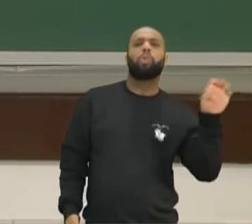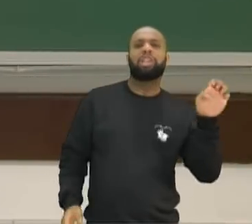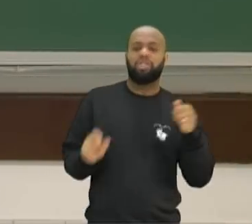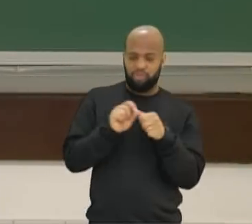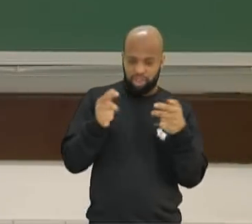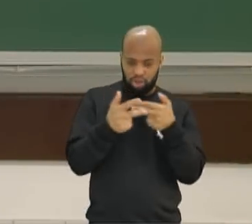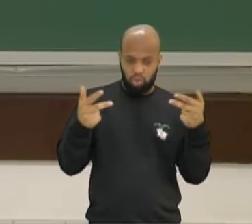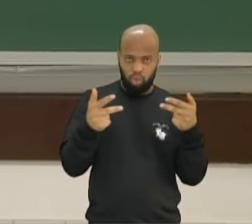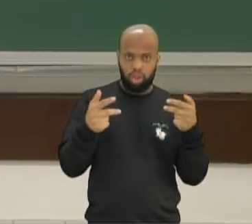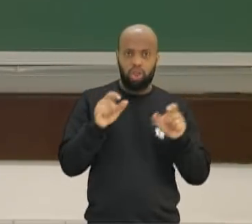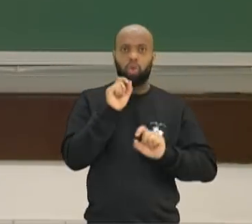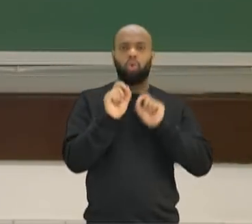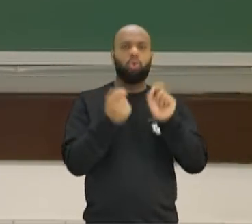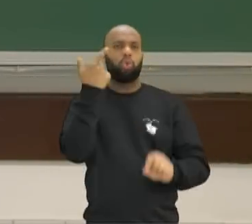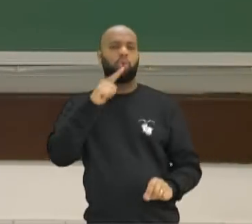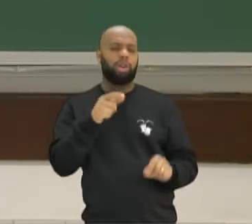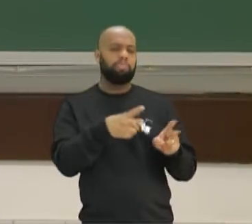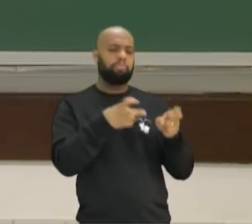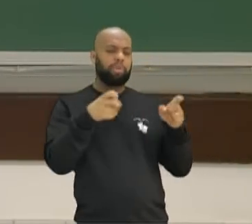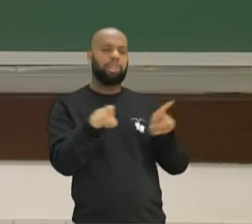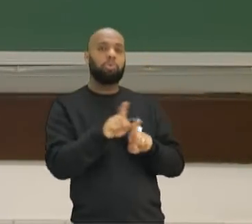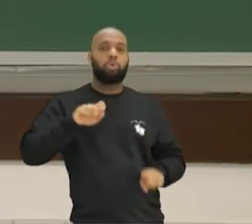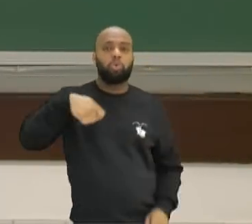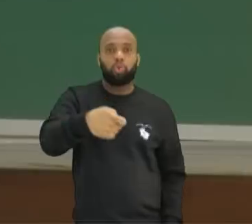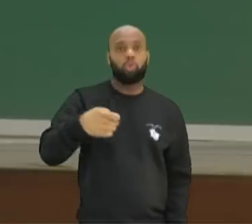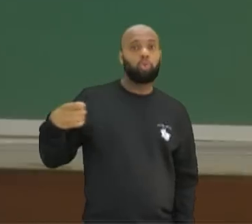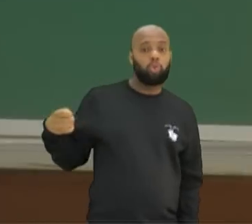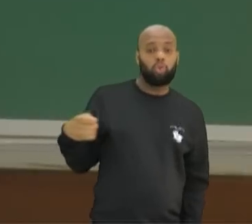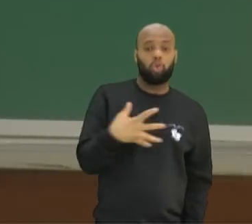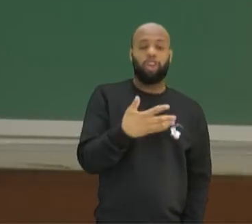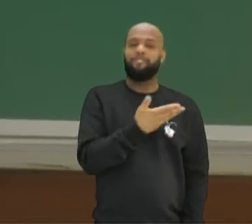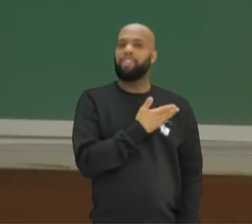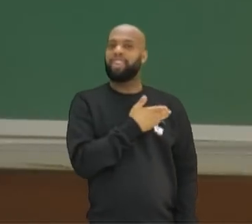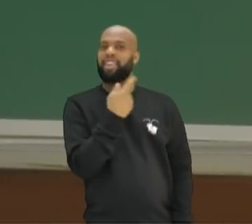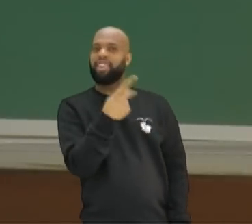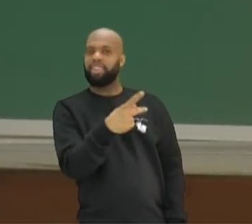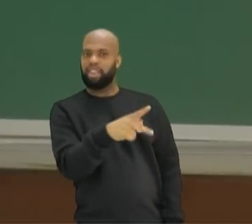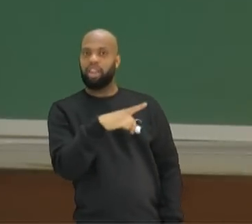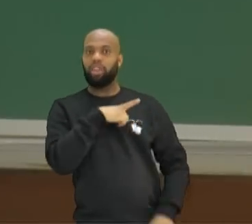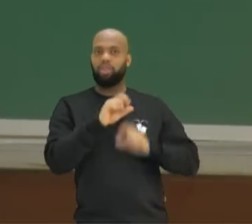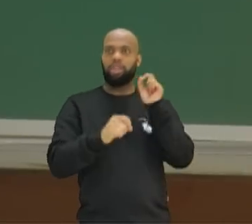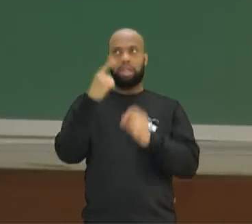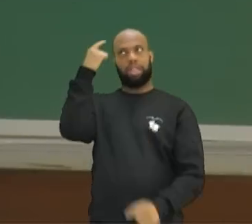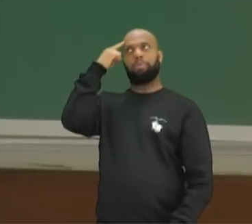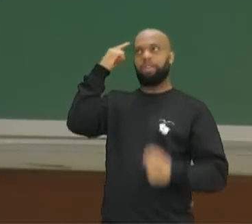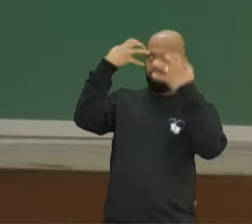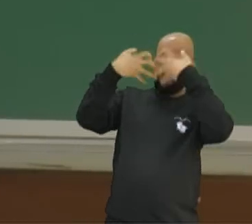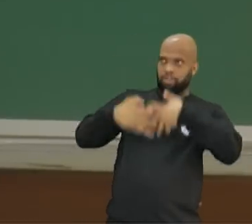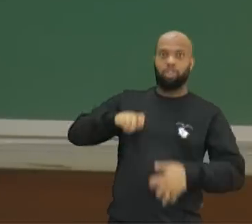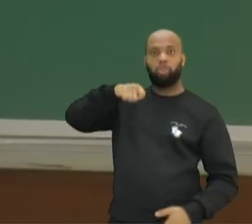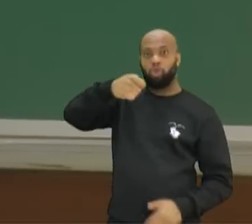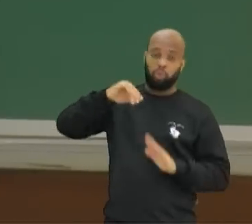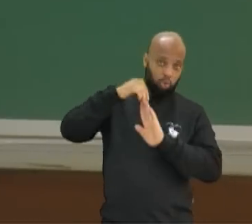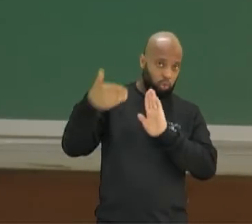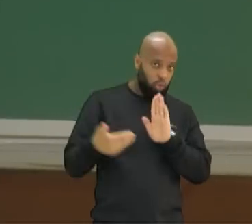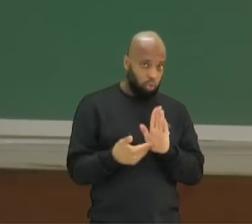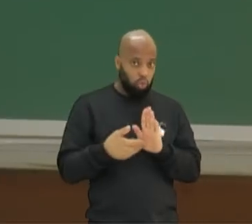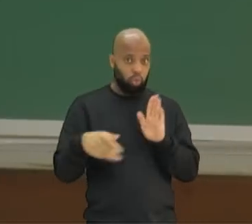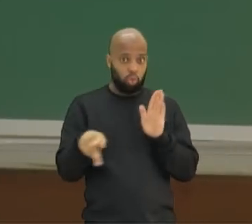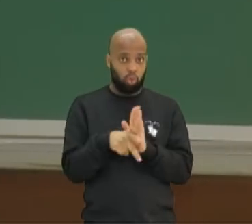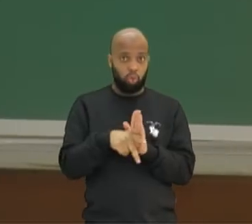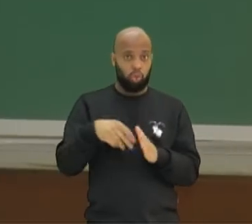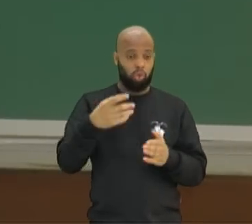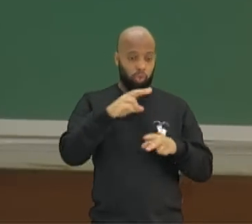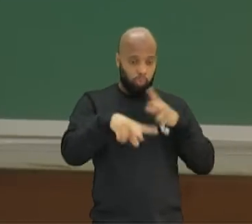qual hipótese podemos levantar a respeito da nova amiga? Então, nós vamos ter que pensar sobre tudo. Sobre o presente